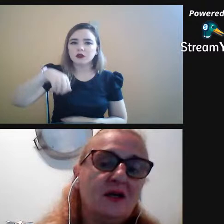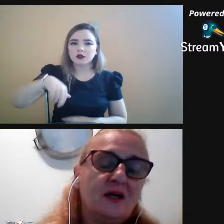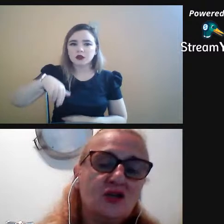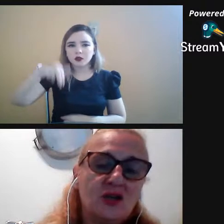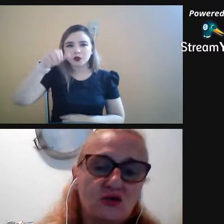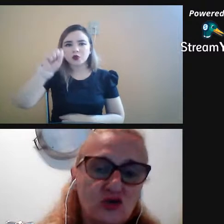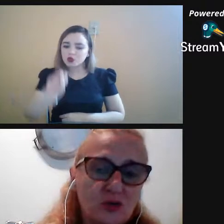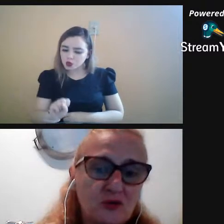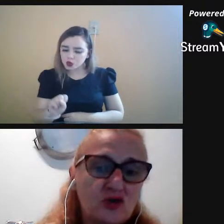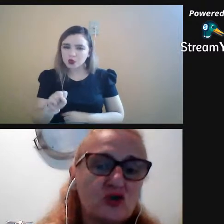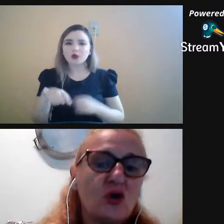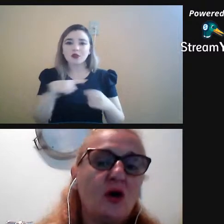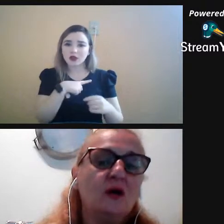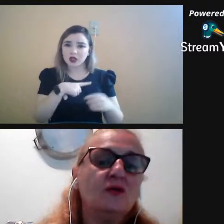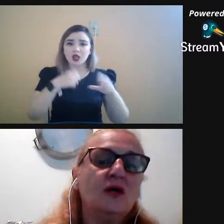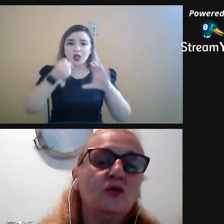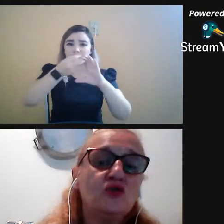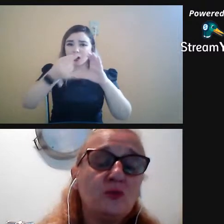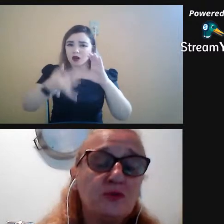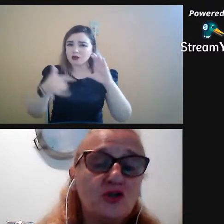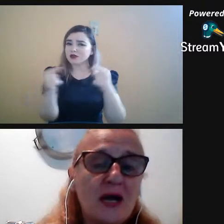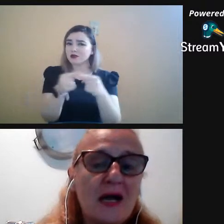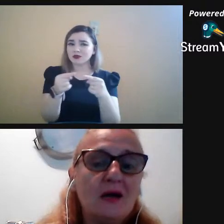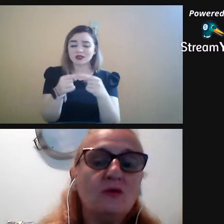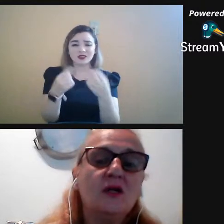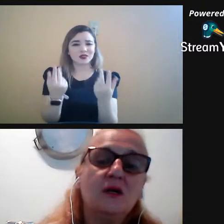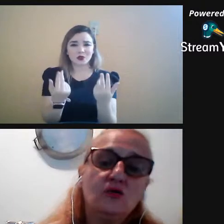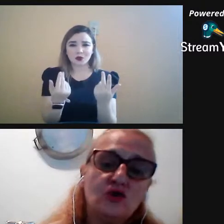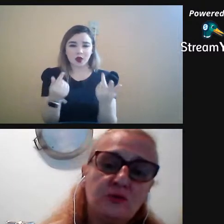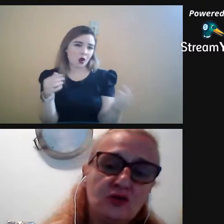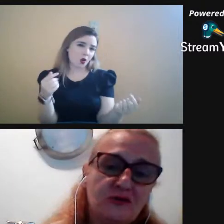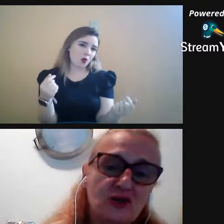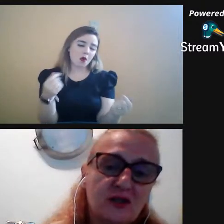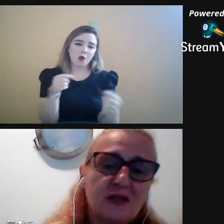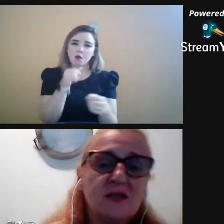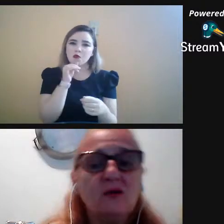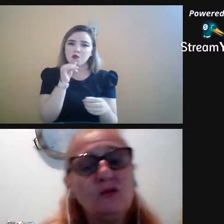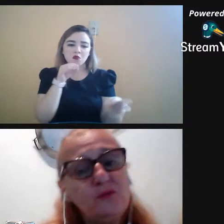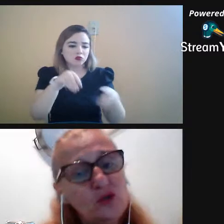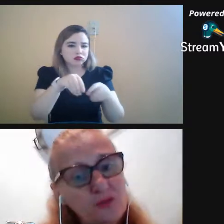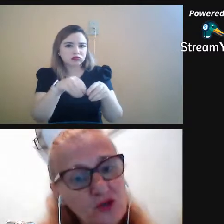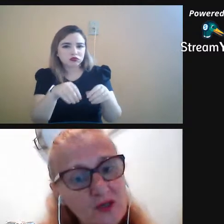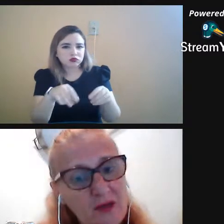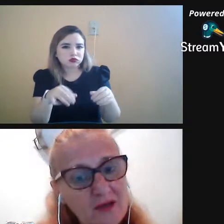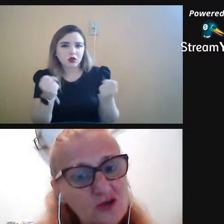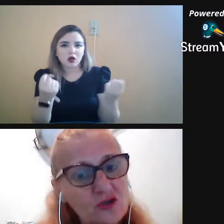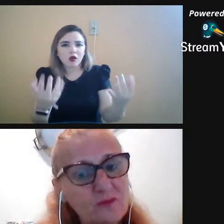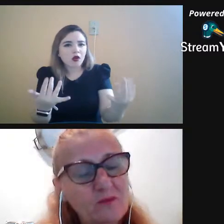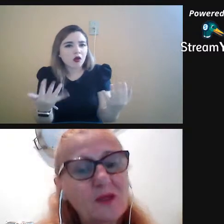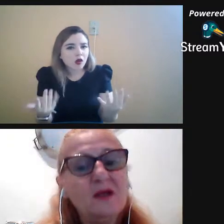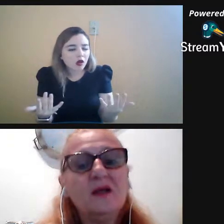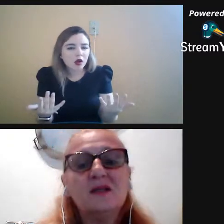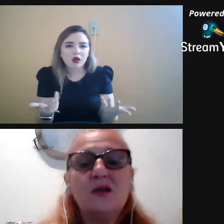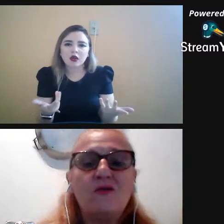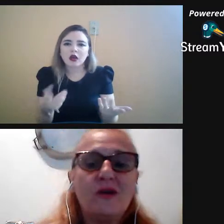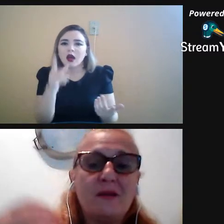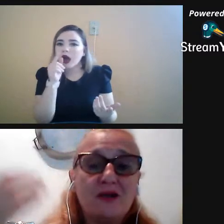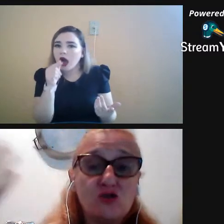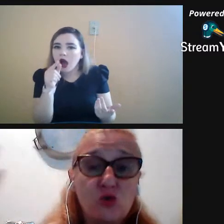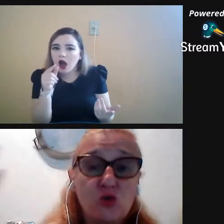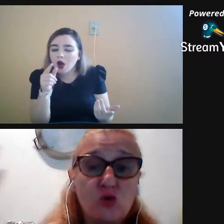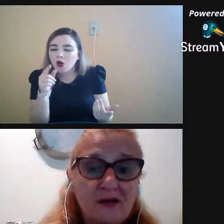as mesmas características em questão de tipos de solo, o tipo de água, o tipo de vegetação e o tipo de